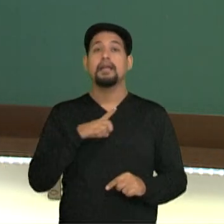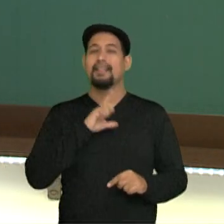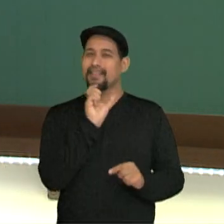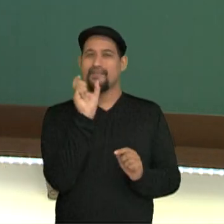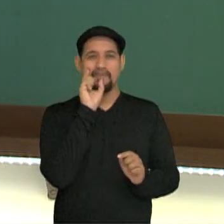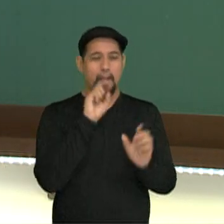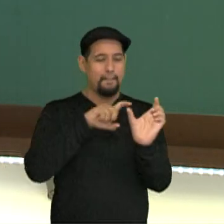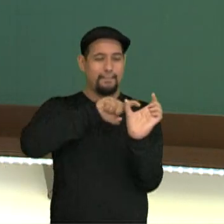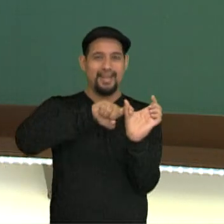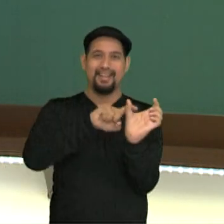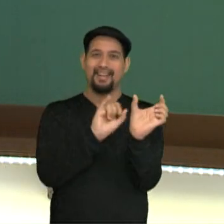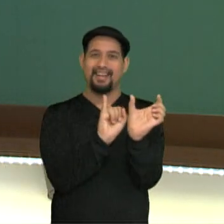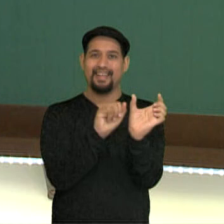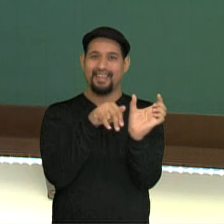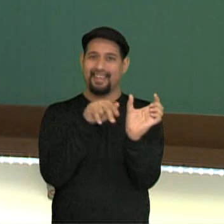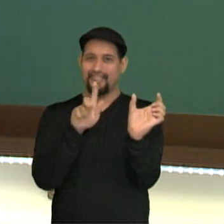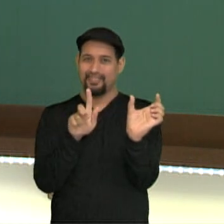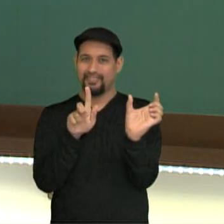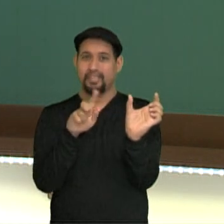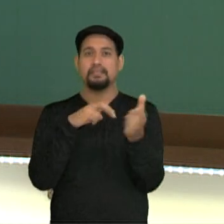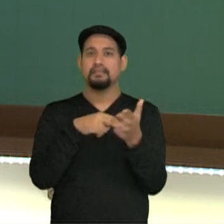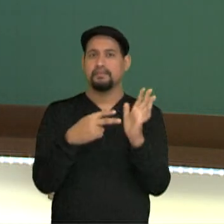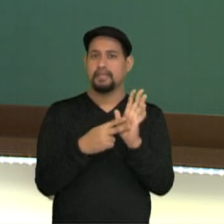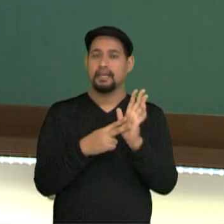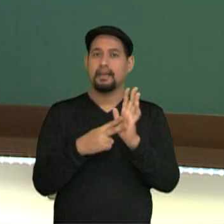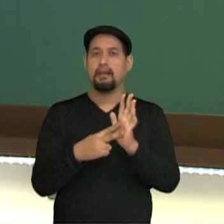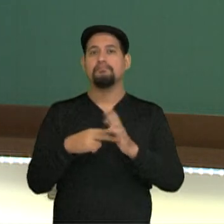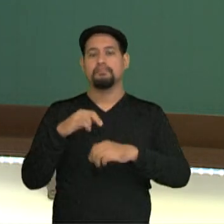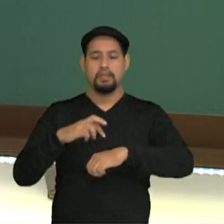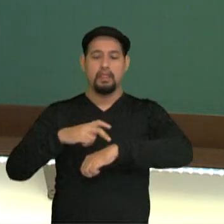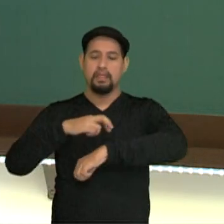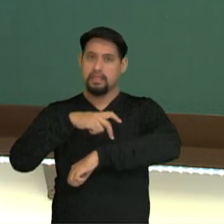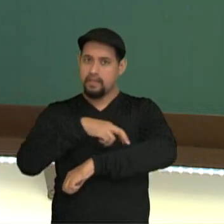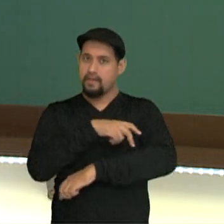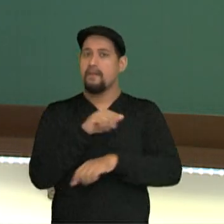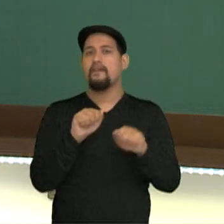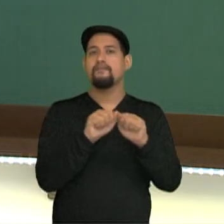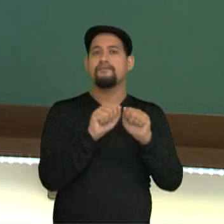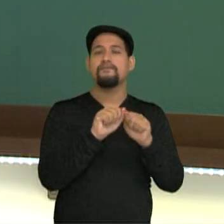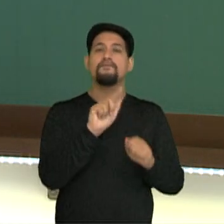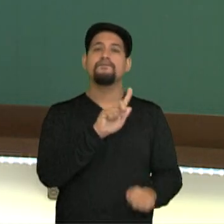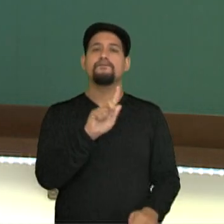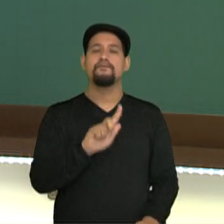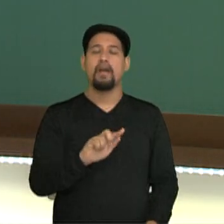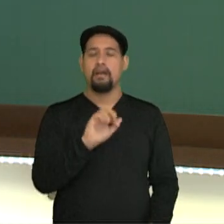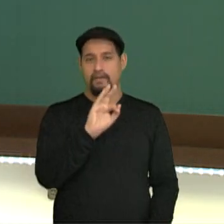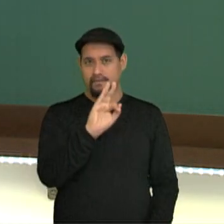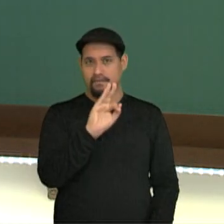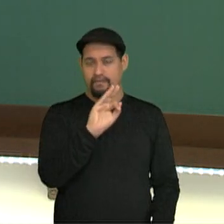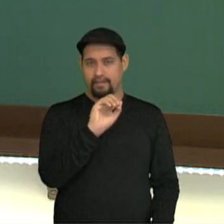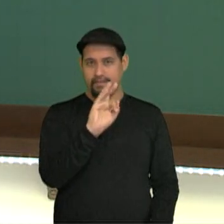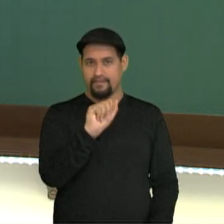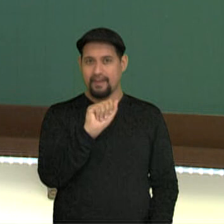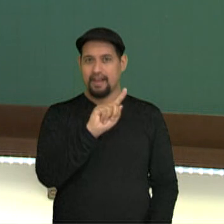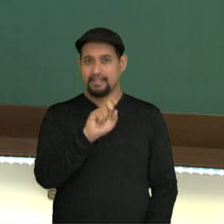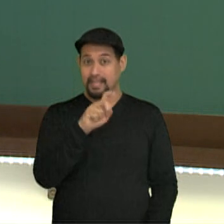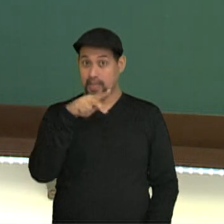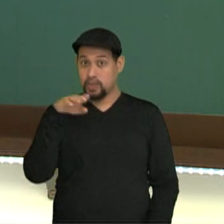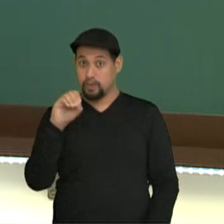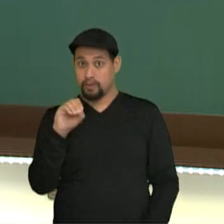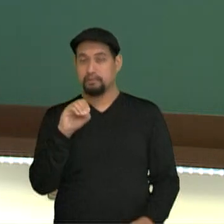estão escalando uma montanha, que é as partículas ando, endo e indo quando a gente tem dentro da língua